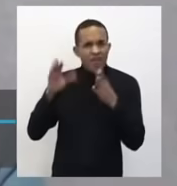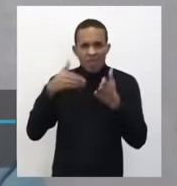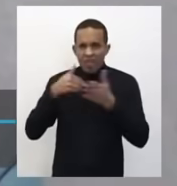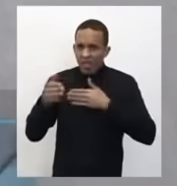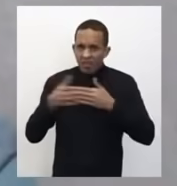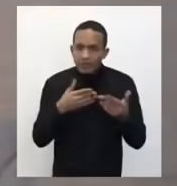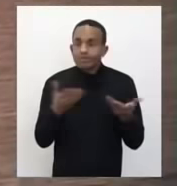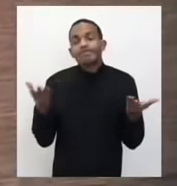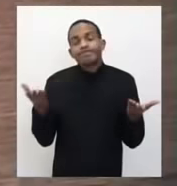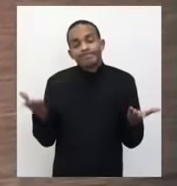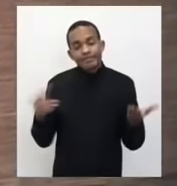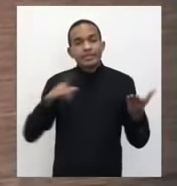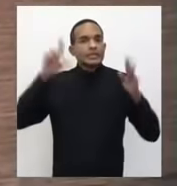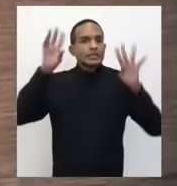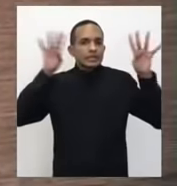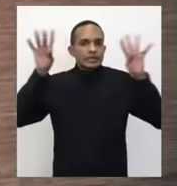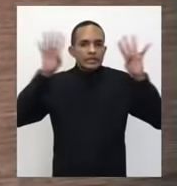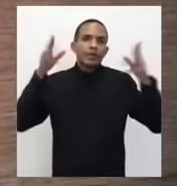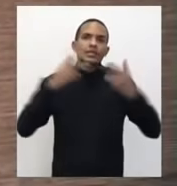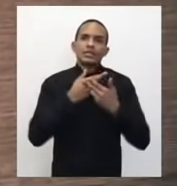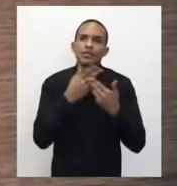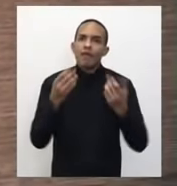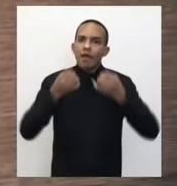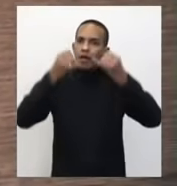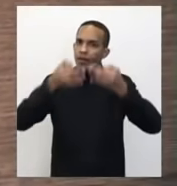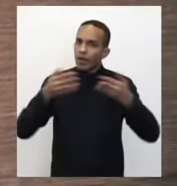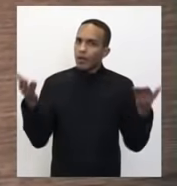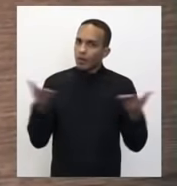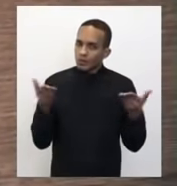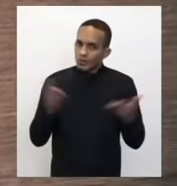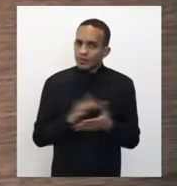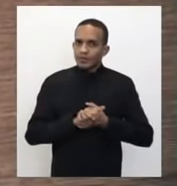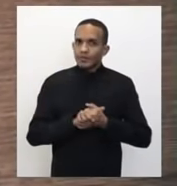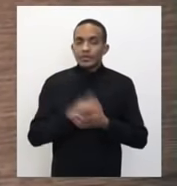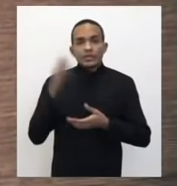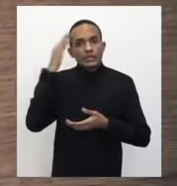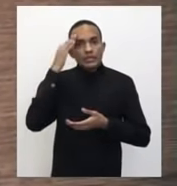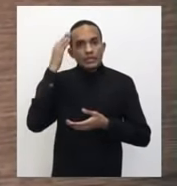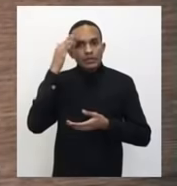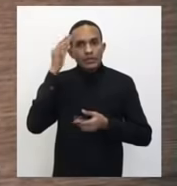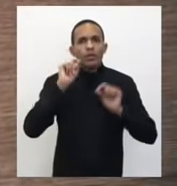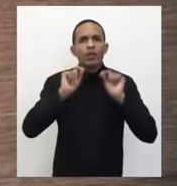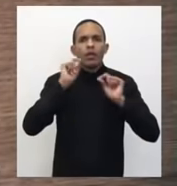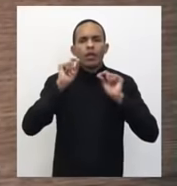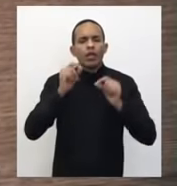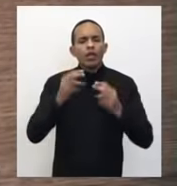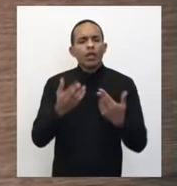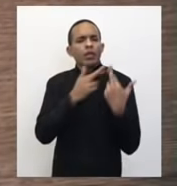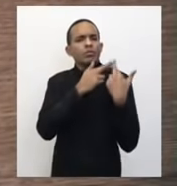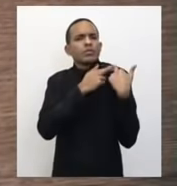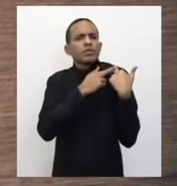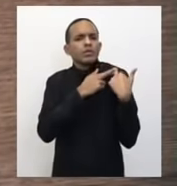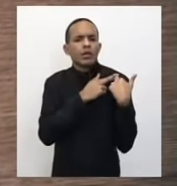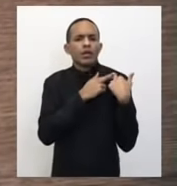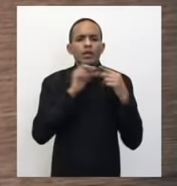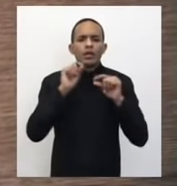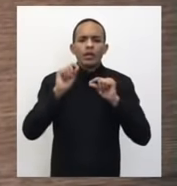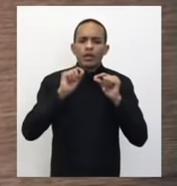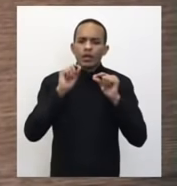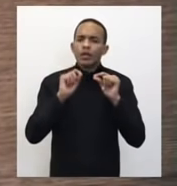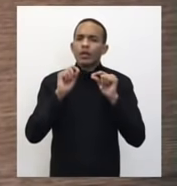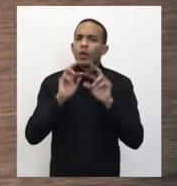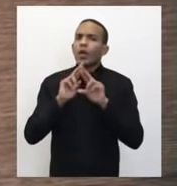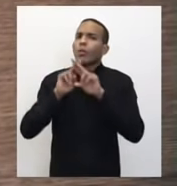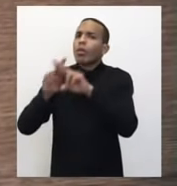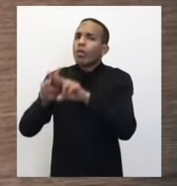pouco sobre isso, tem um slide até para apresentar sobre isso. Você já pensou sobre suas responsabilidades ou sobre a sua